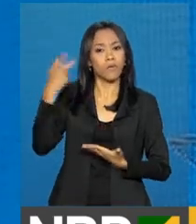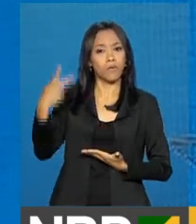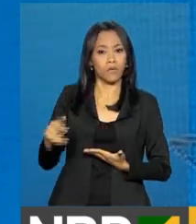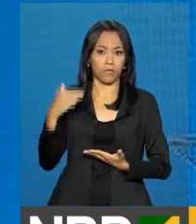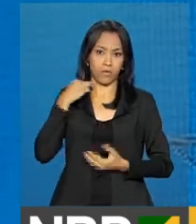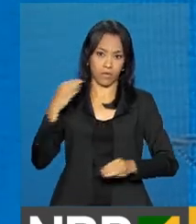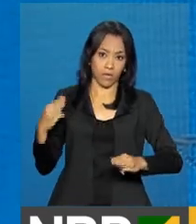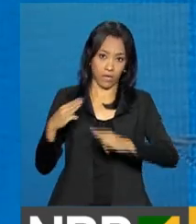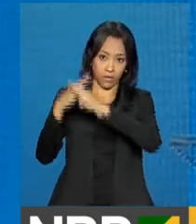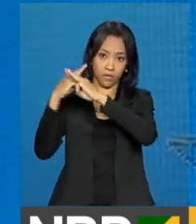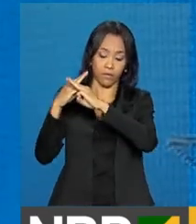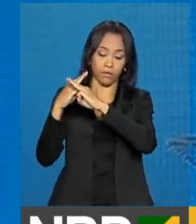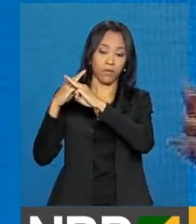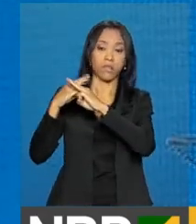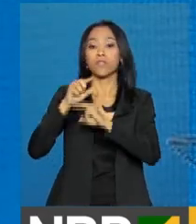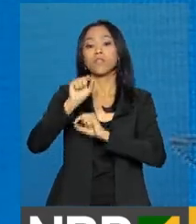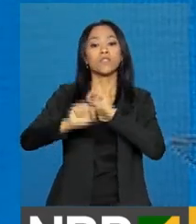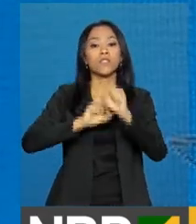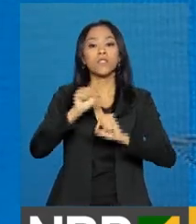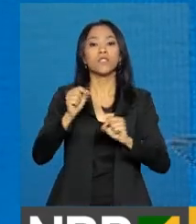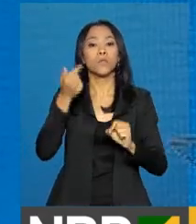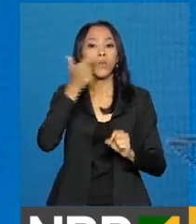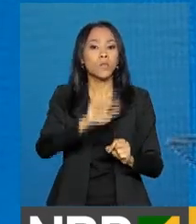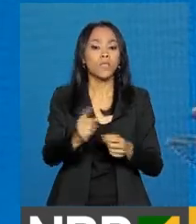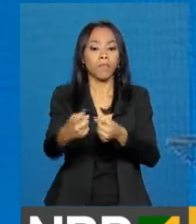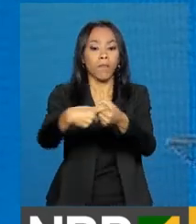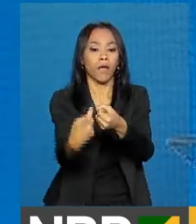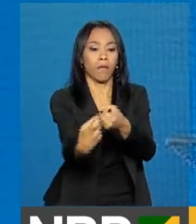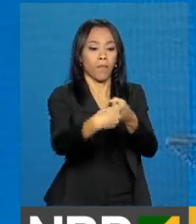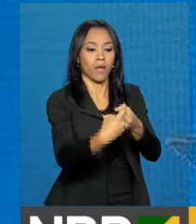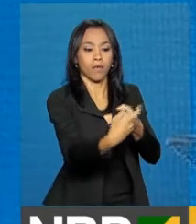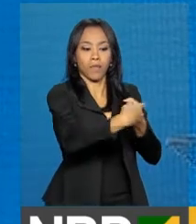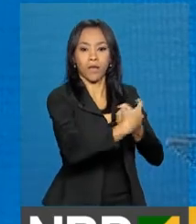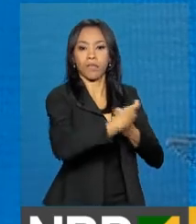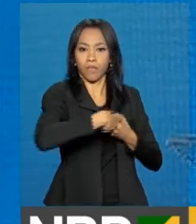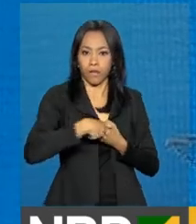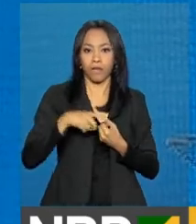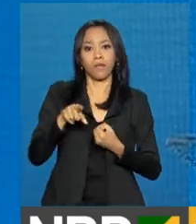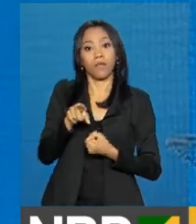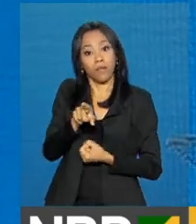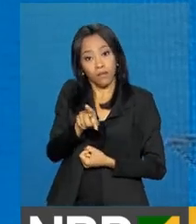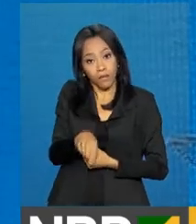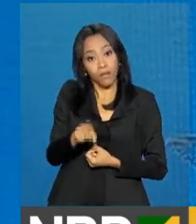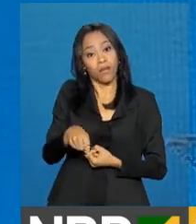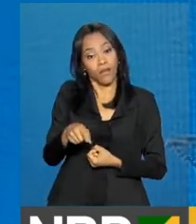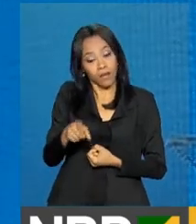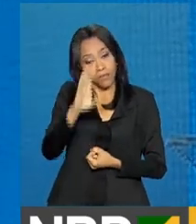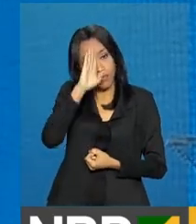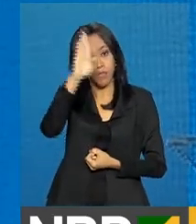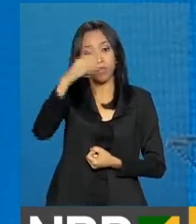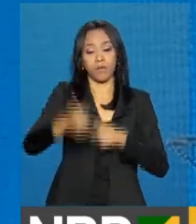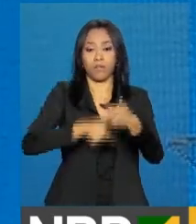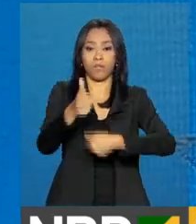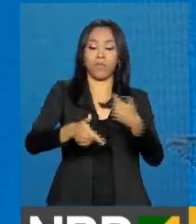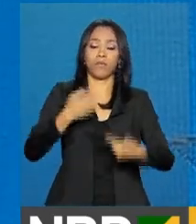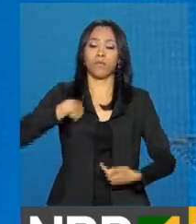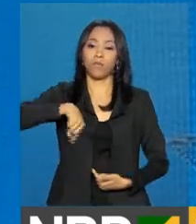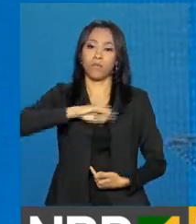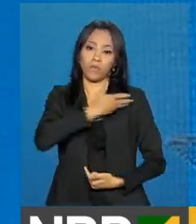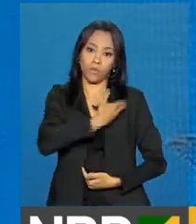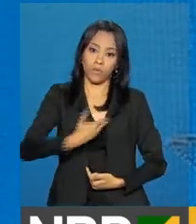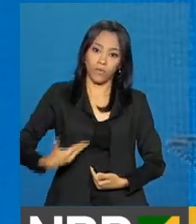de avançar parcerias, que é uma das principais iniciativas do nosso governo para modernizar